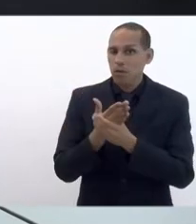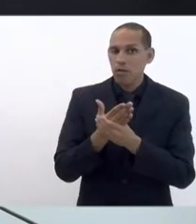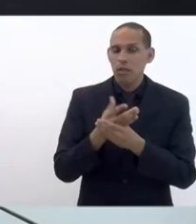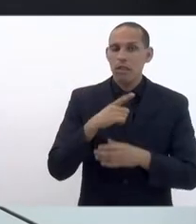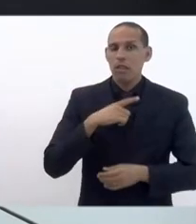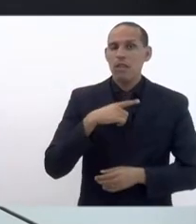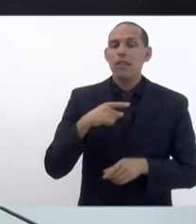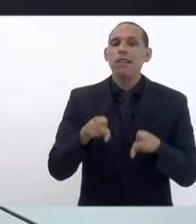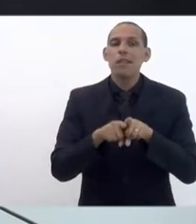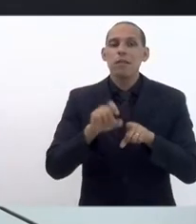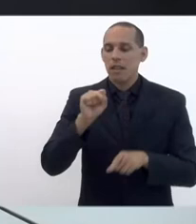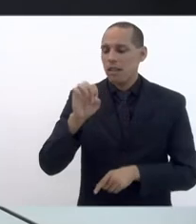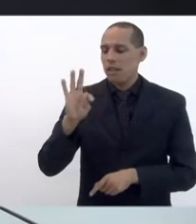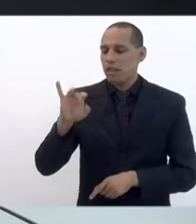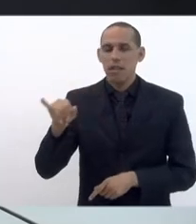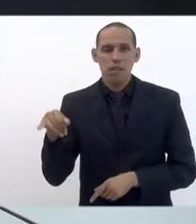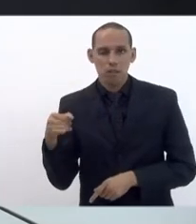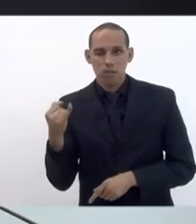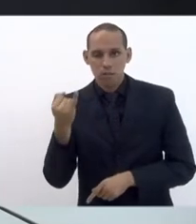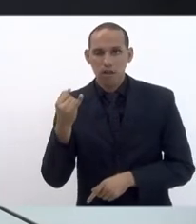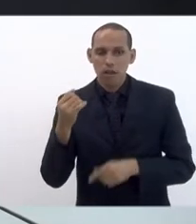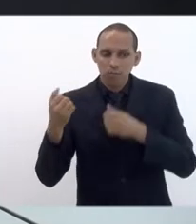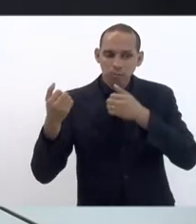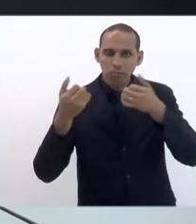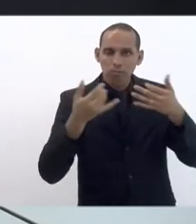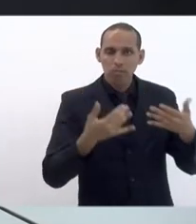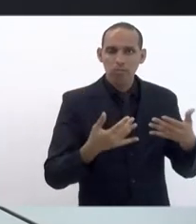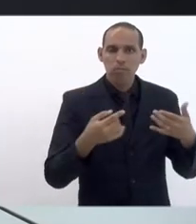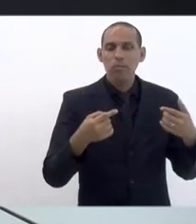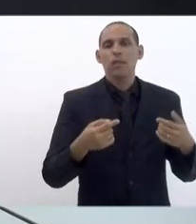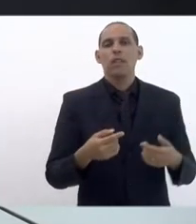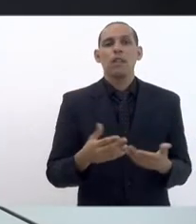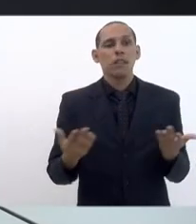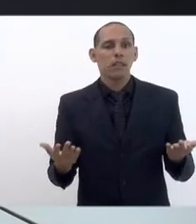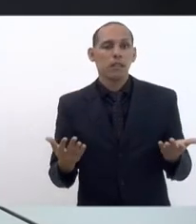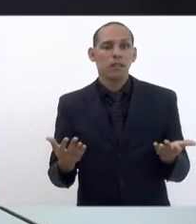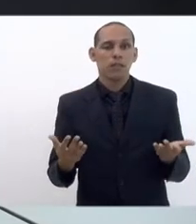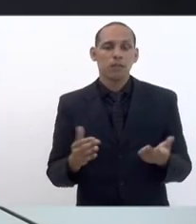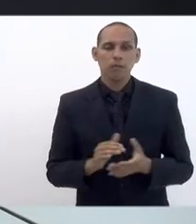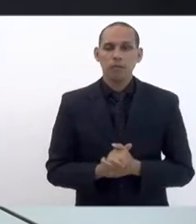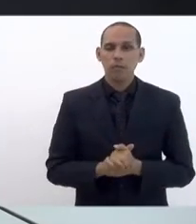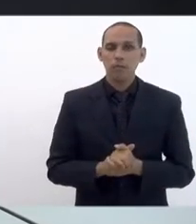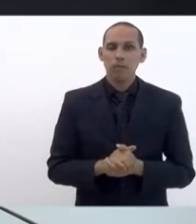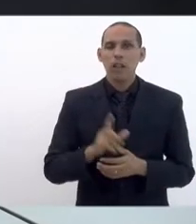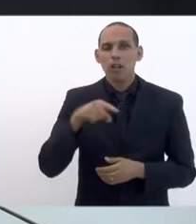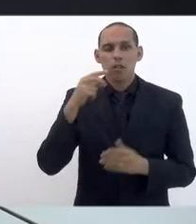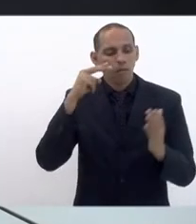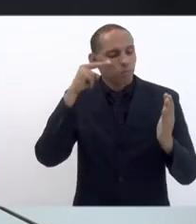E aí, dentro da luz desses pronunciamentos, a gente olha como está esse texto.